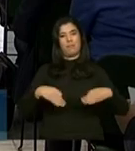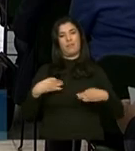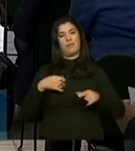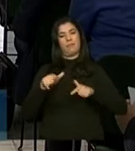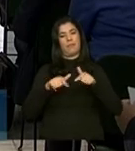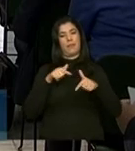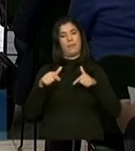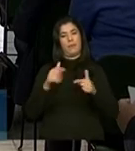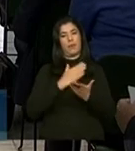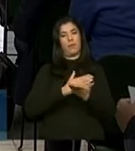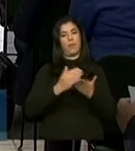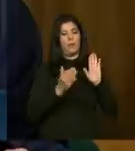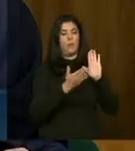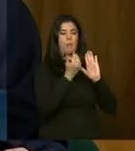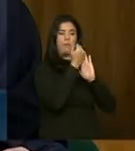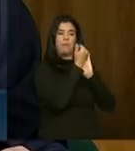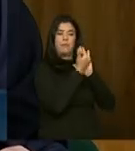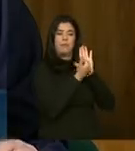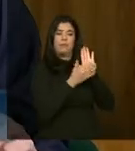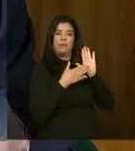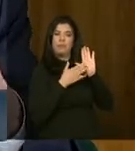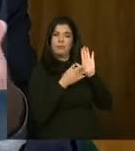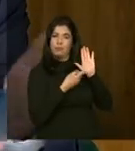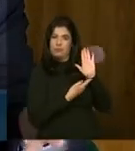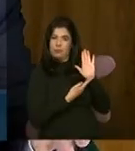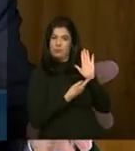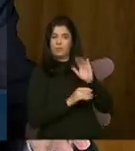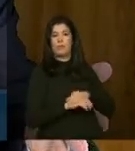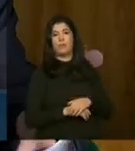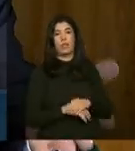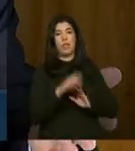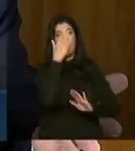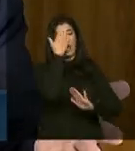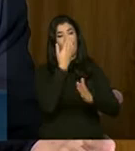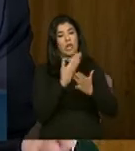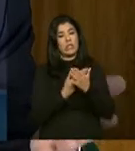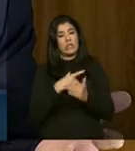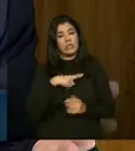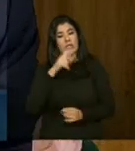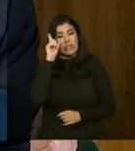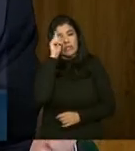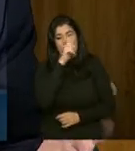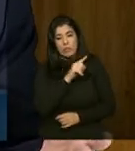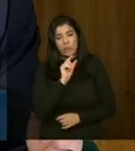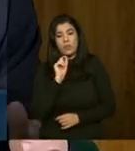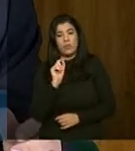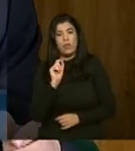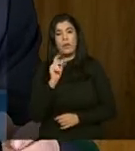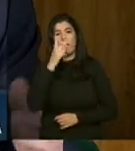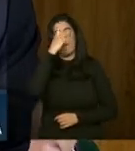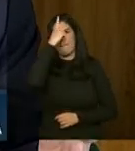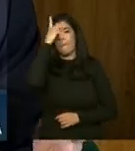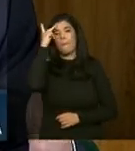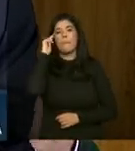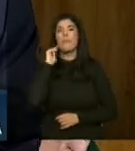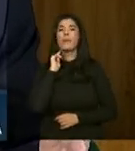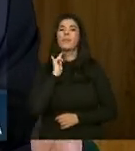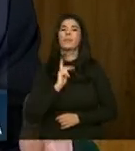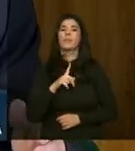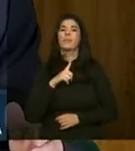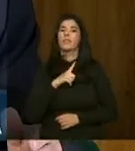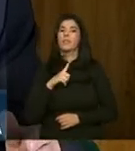trabalhar em cima da agenda. Então, eu acredito que a gente tem o que é mais difícil, que são as pessoas